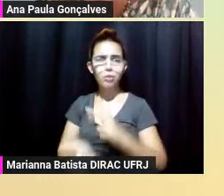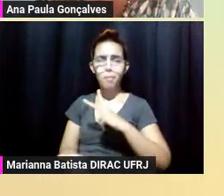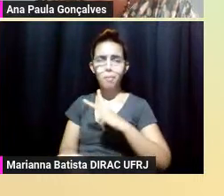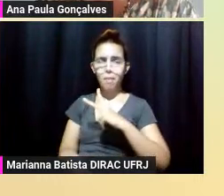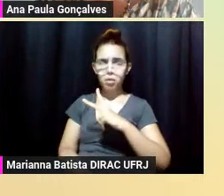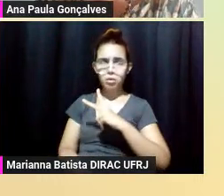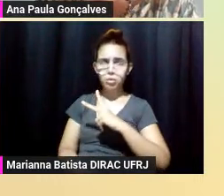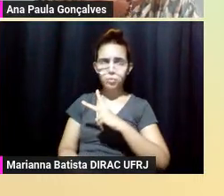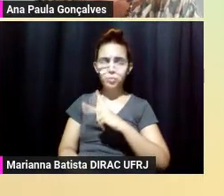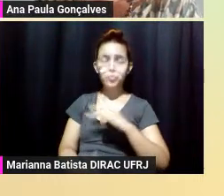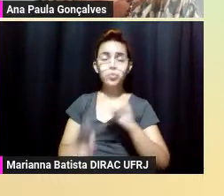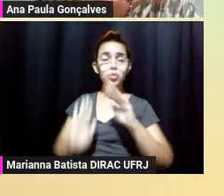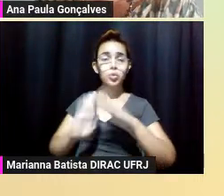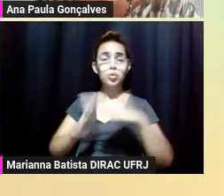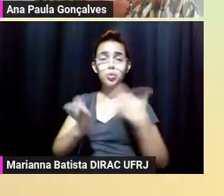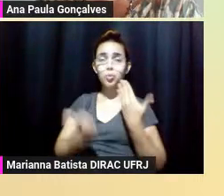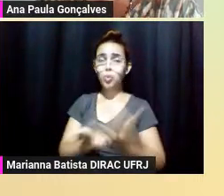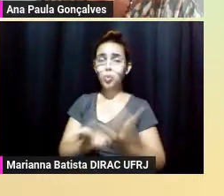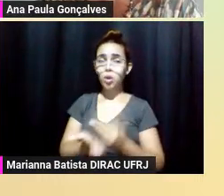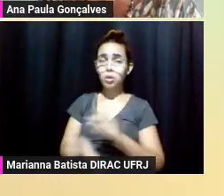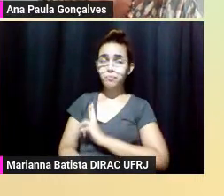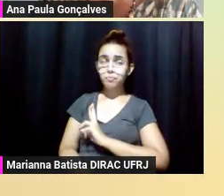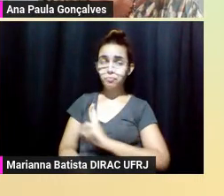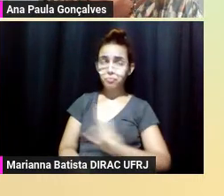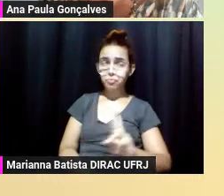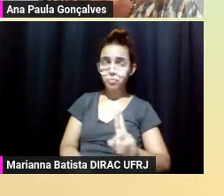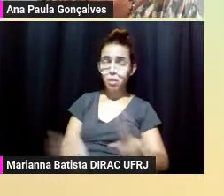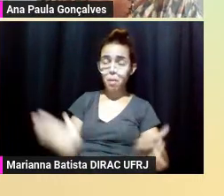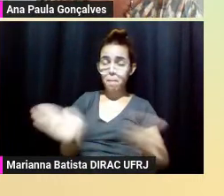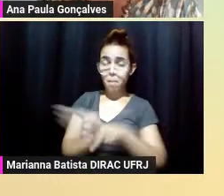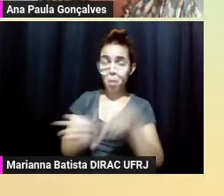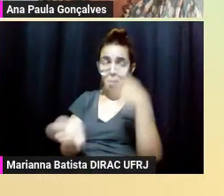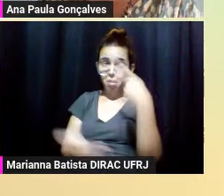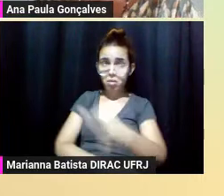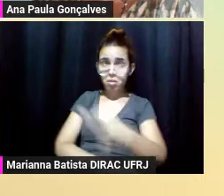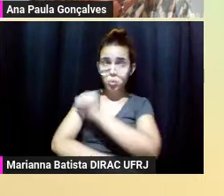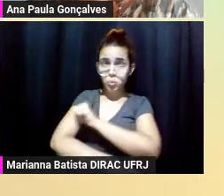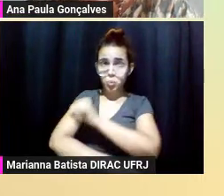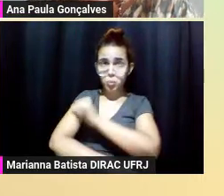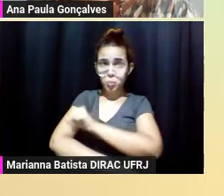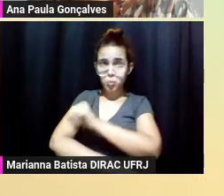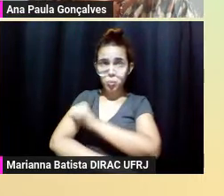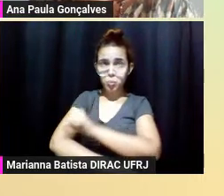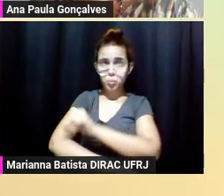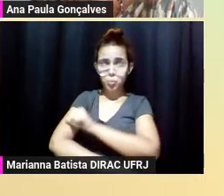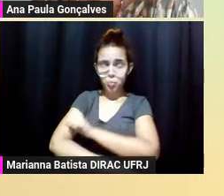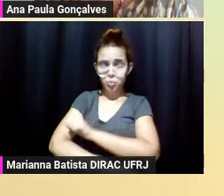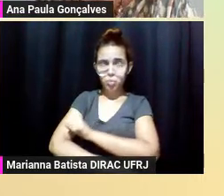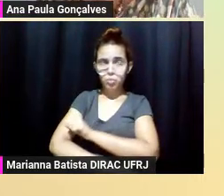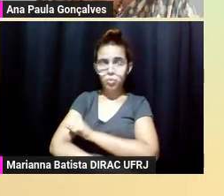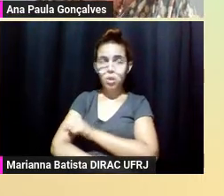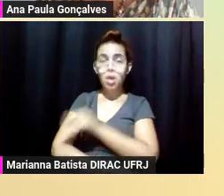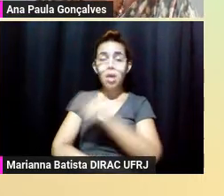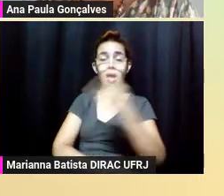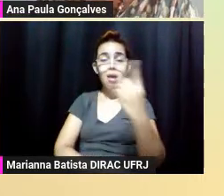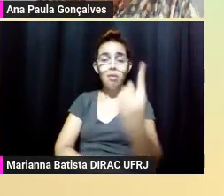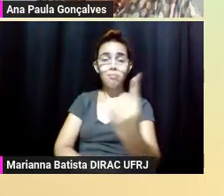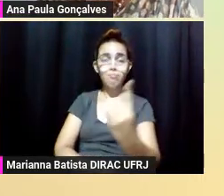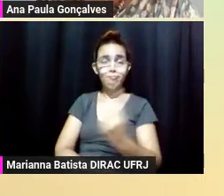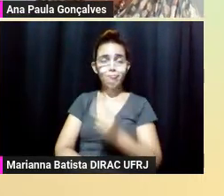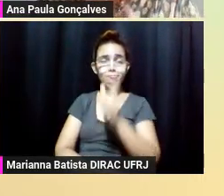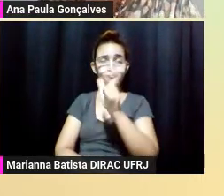colégio religioso na Zona Sul do Rio de Janeiro, ainda sem ser formada, por indicação da Ana Paula, bem feita, essa minha amiga.